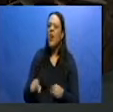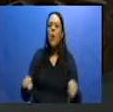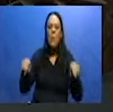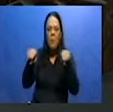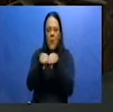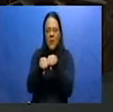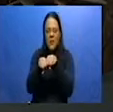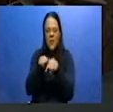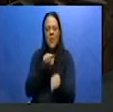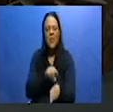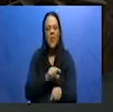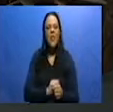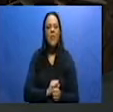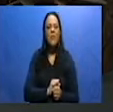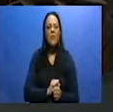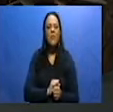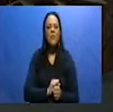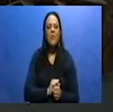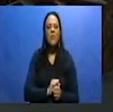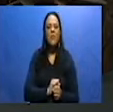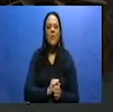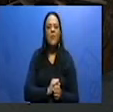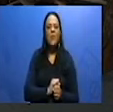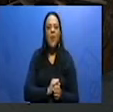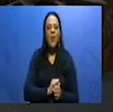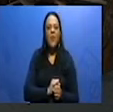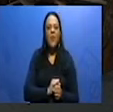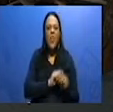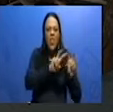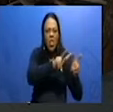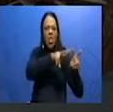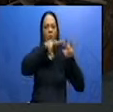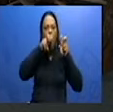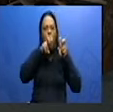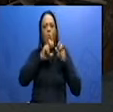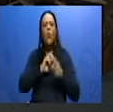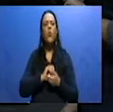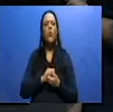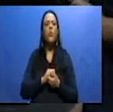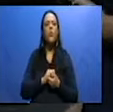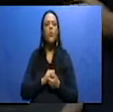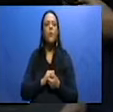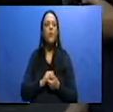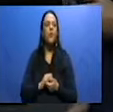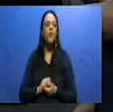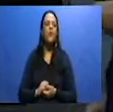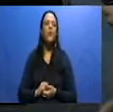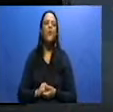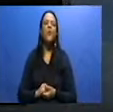de lucro. Olha, os portugueses e os africanos já tentando fazer negócio, né?